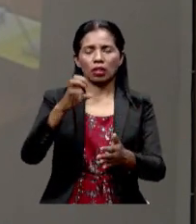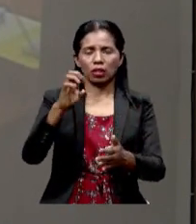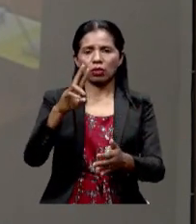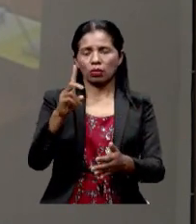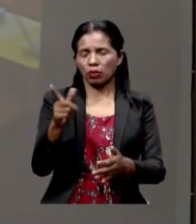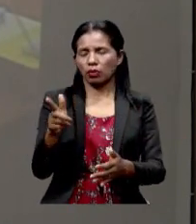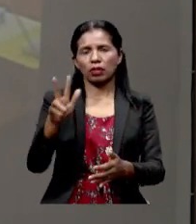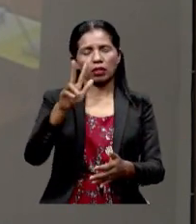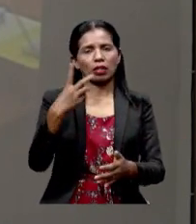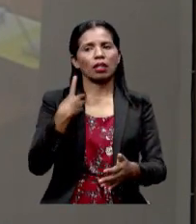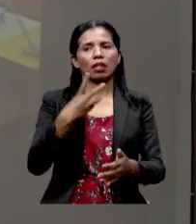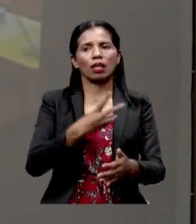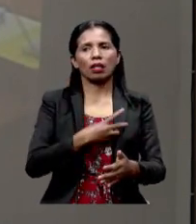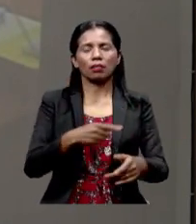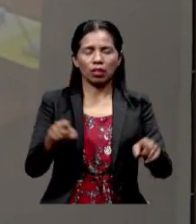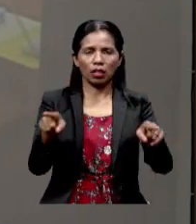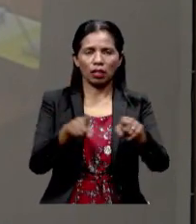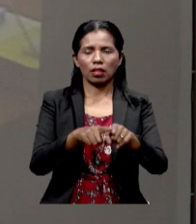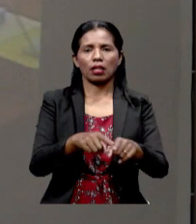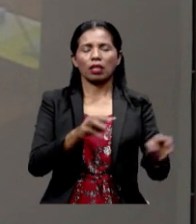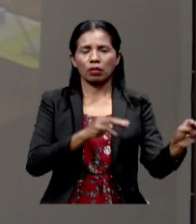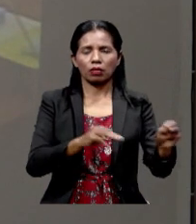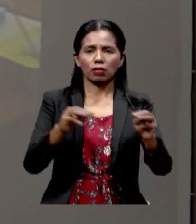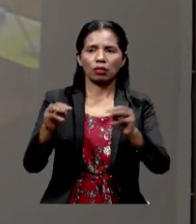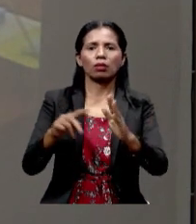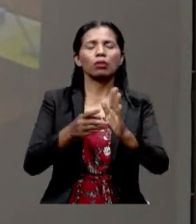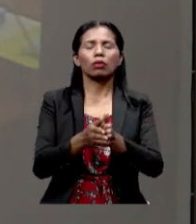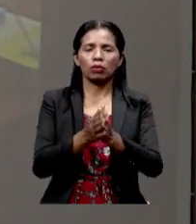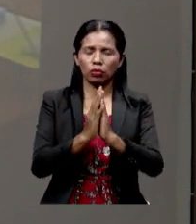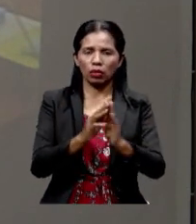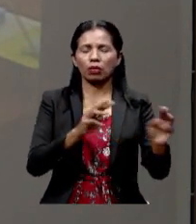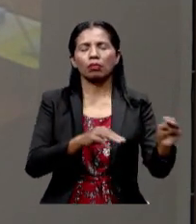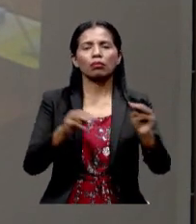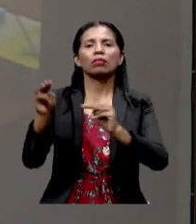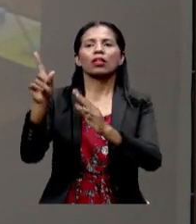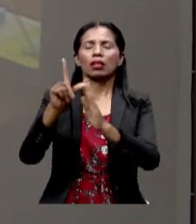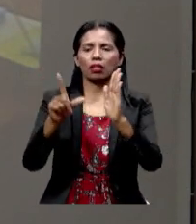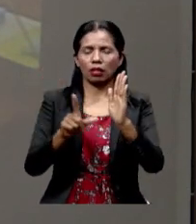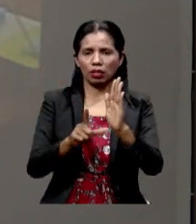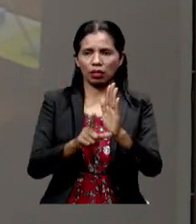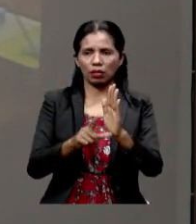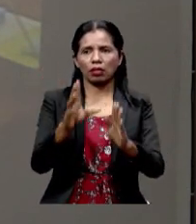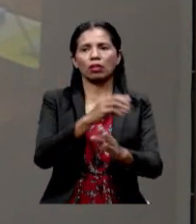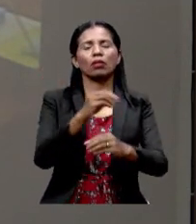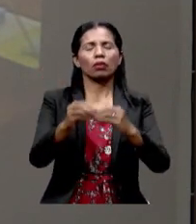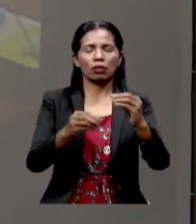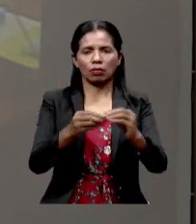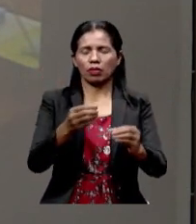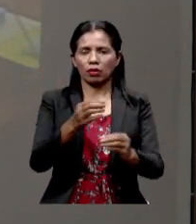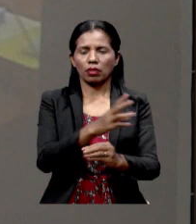2023, a mirasik mak sai proponente rodi altera ha russo para to altera ba imposto seletivo consumo